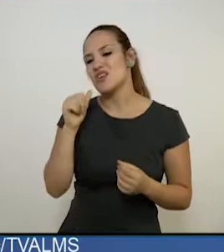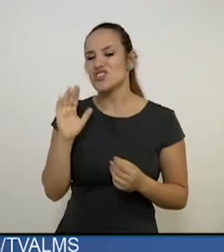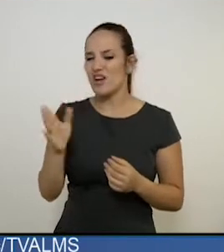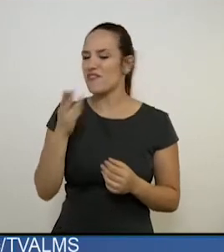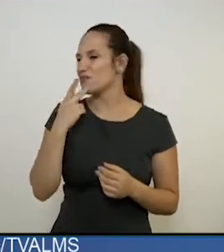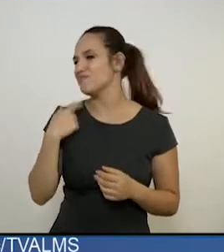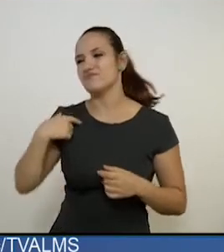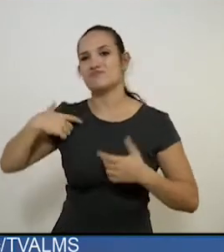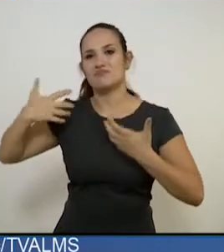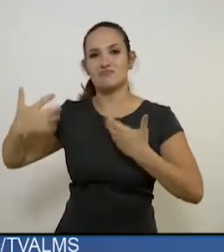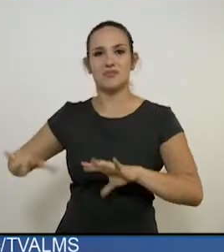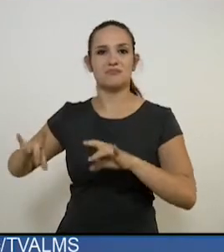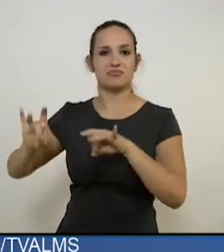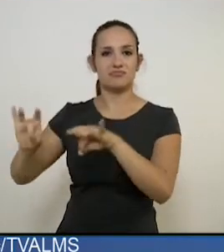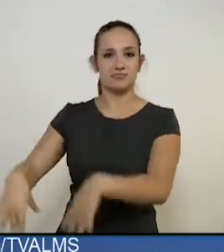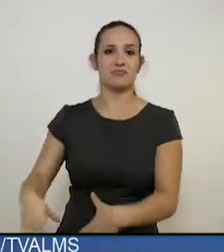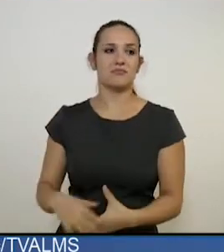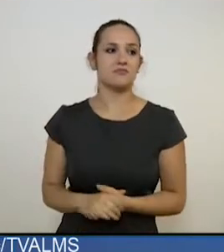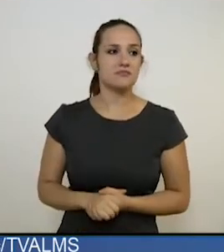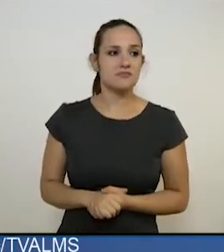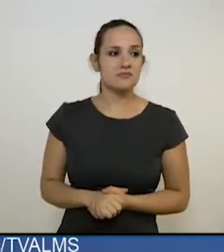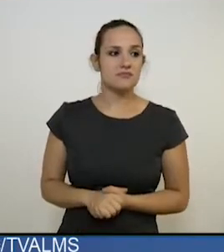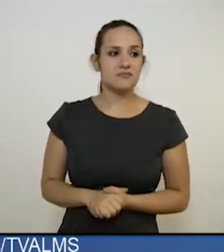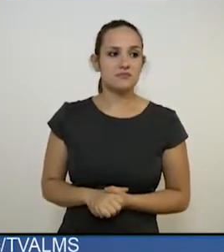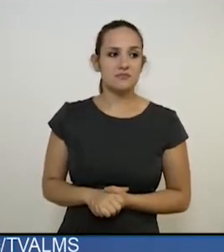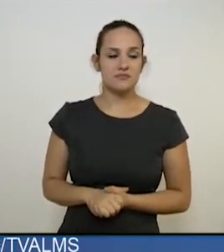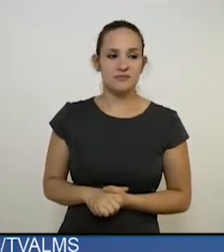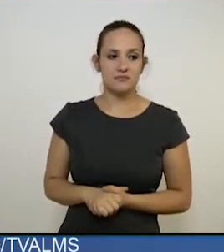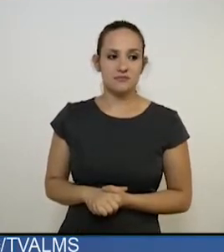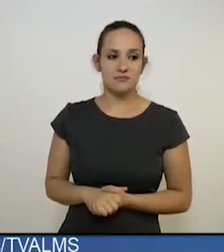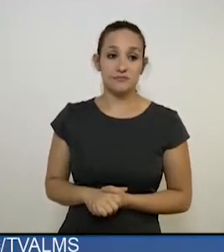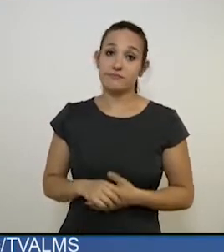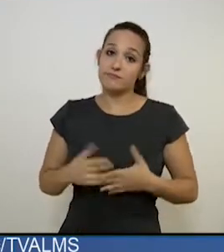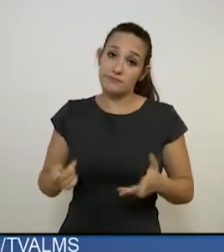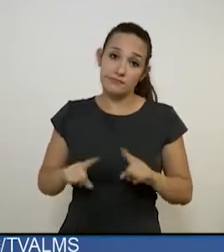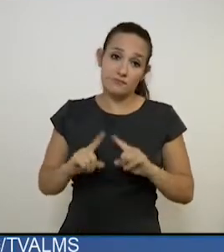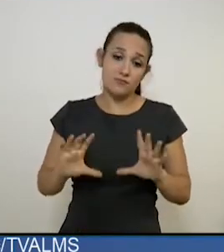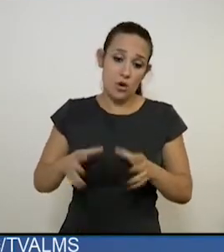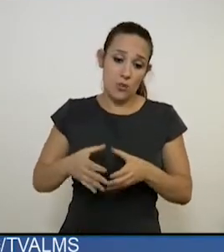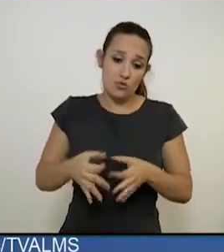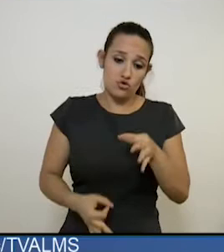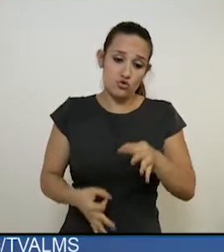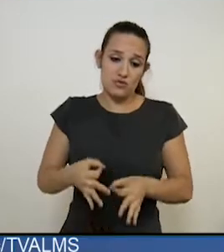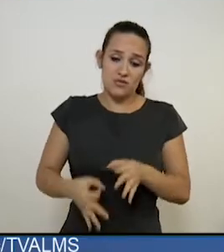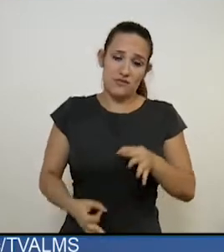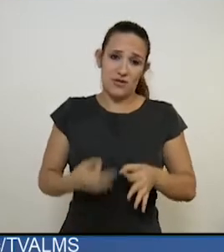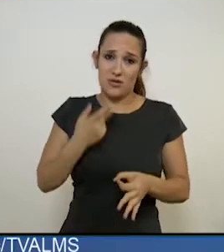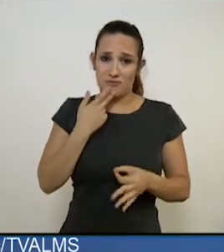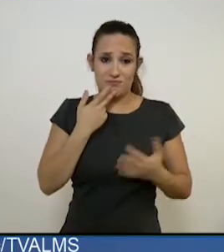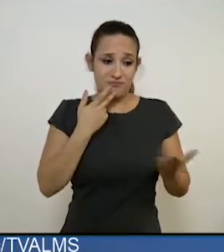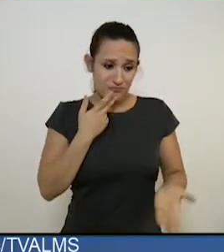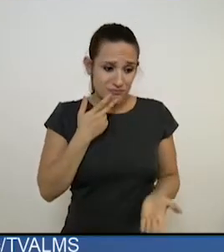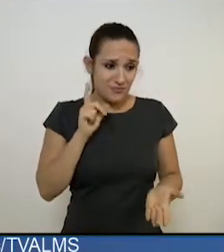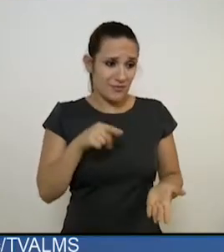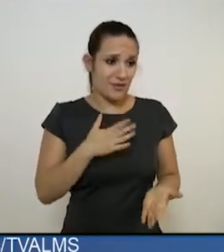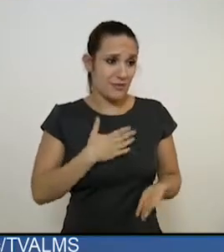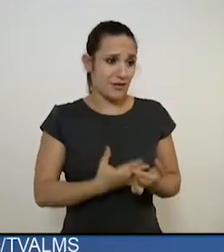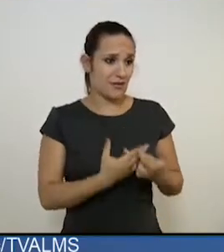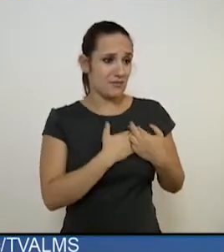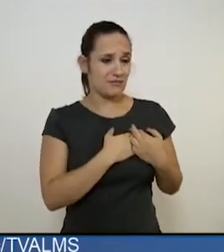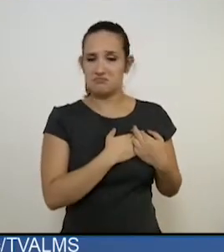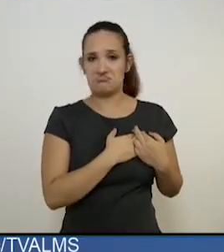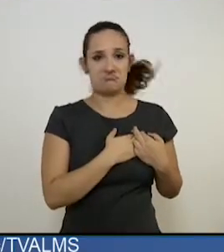o pleito, como os órgãos julgadores entendem que este fenômeno não é de responsabilidade